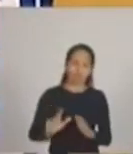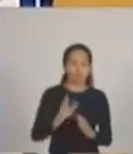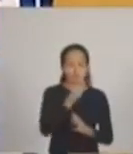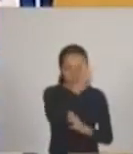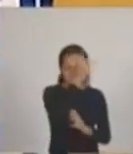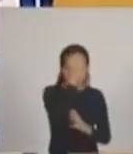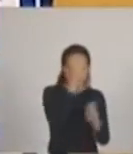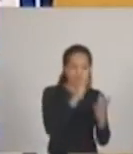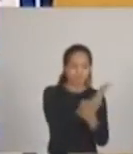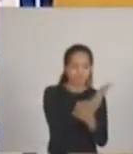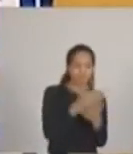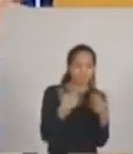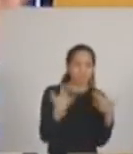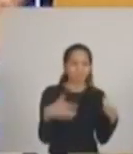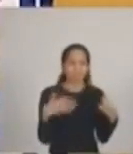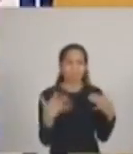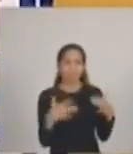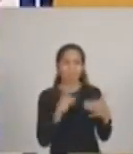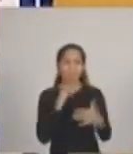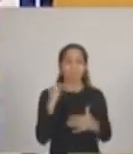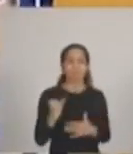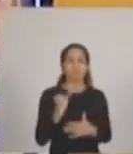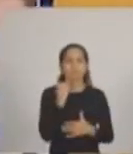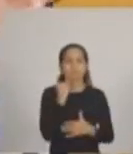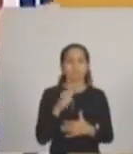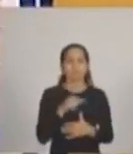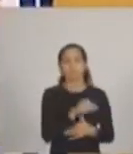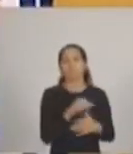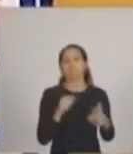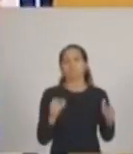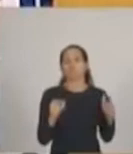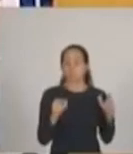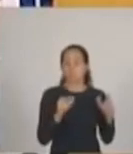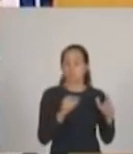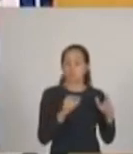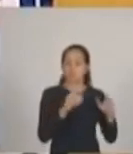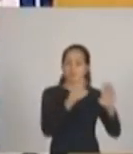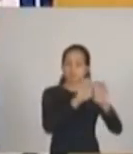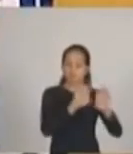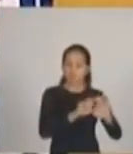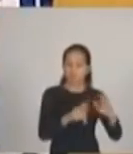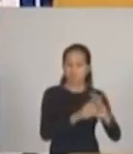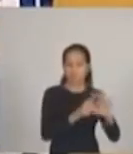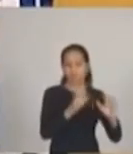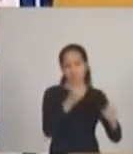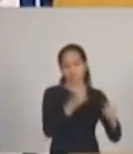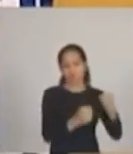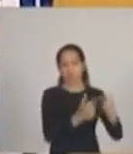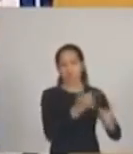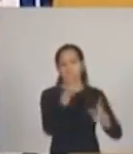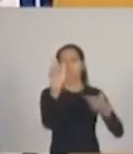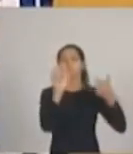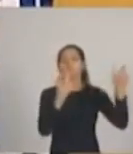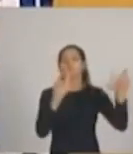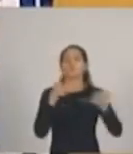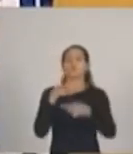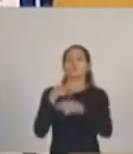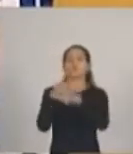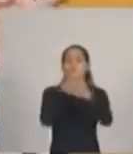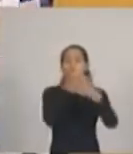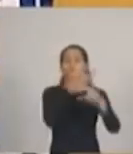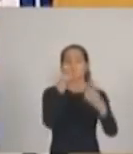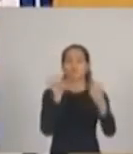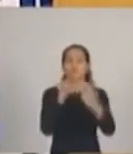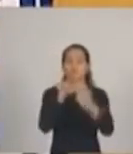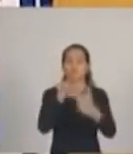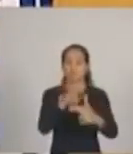receiosos de poder aproveitar essa estrutura de transporte escolar para outra finalidade, por conta